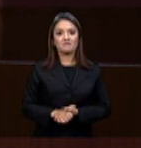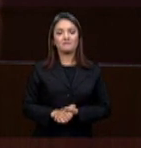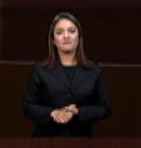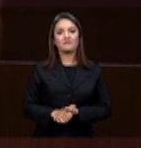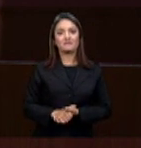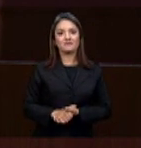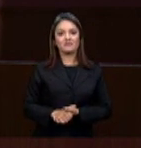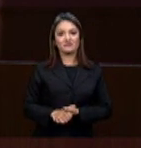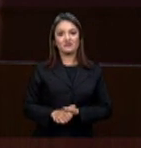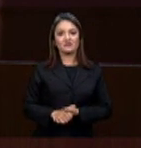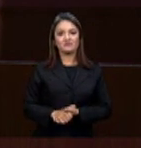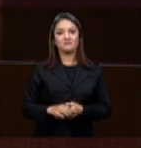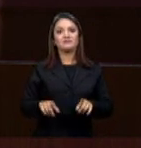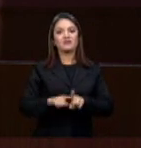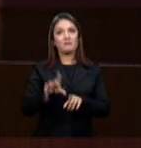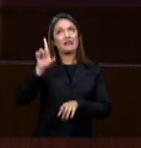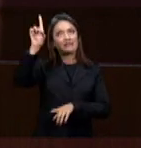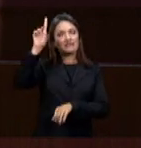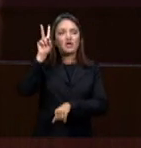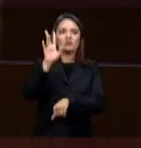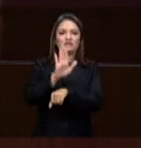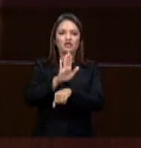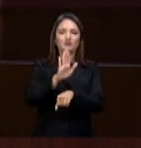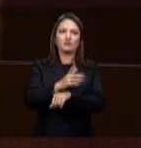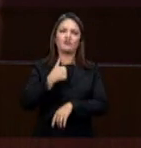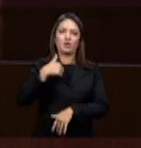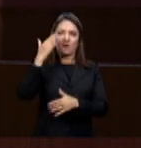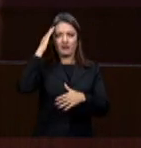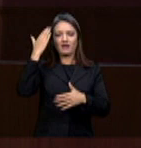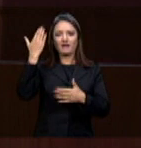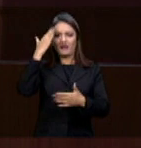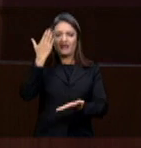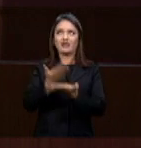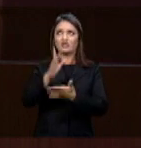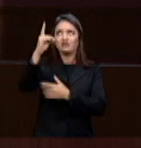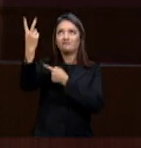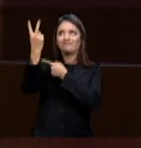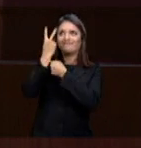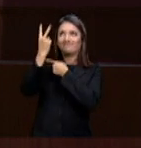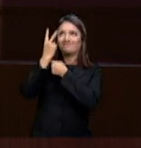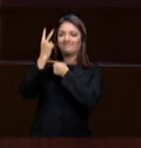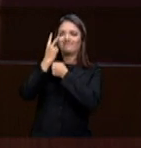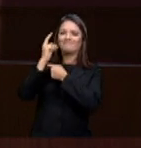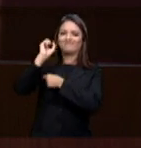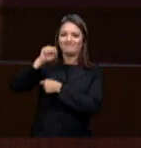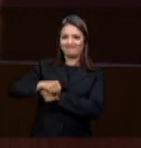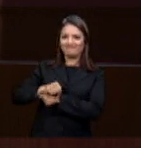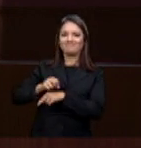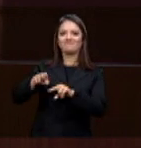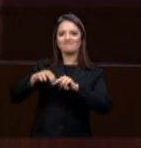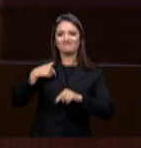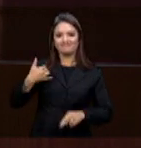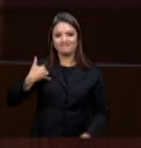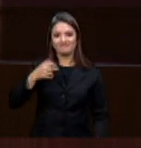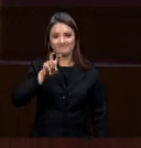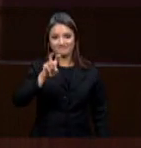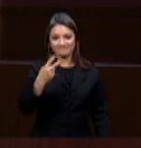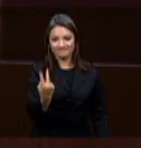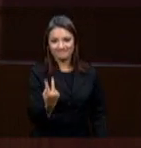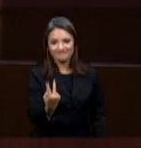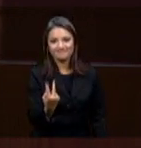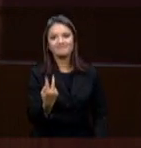ajuda eh acredito que eu tá com 52 anos falando hoje aqui nessa casa tão